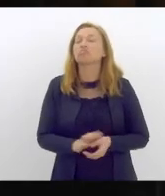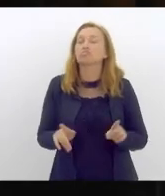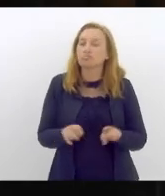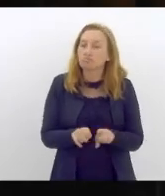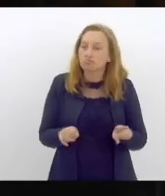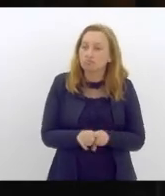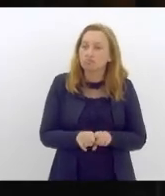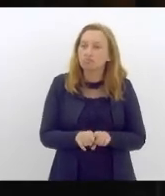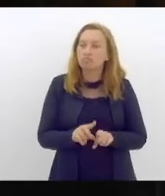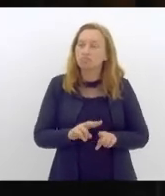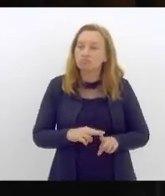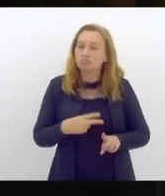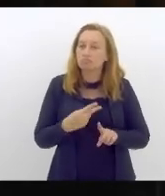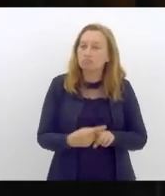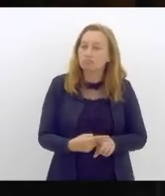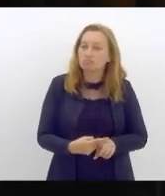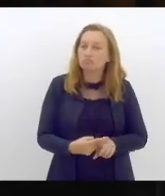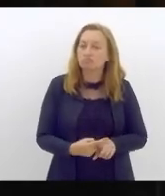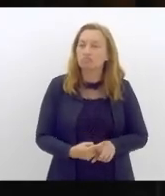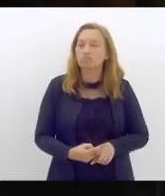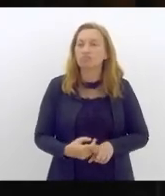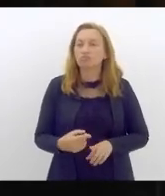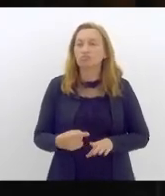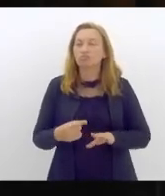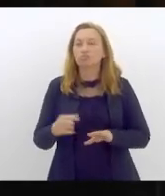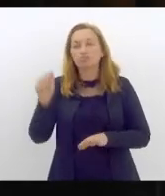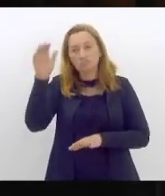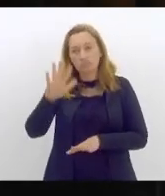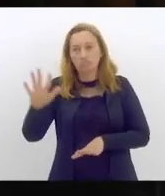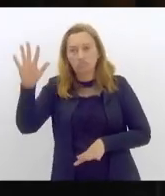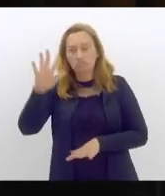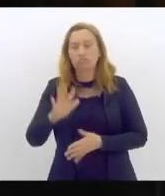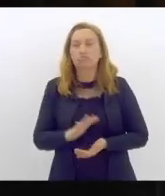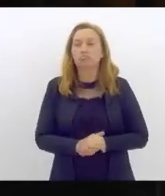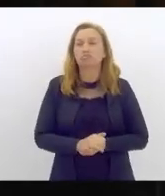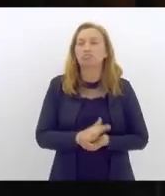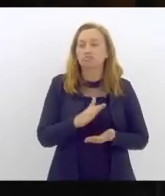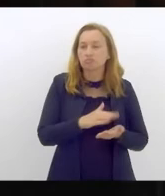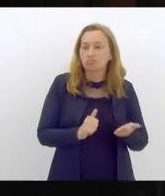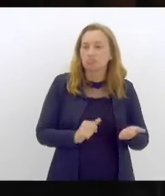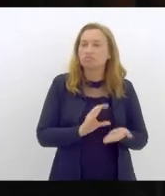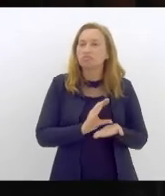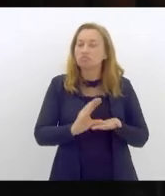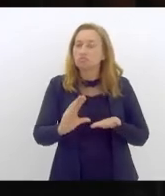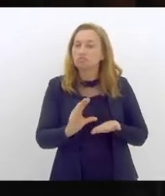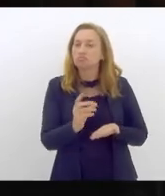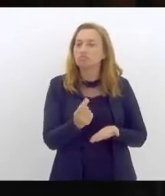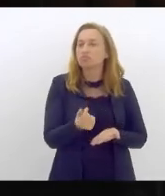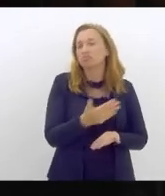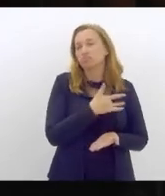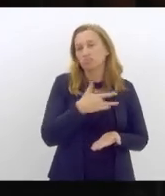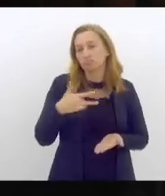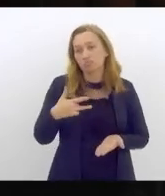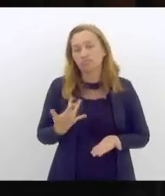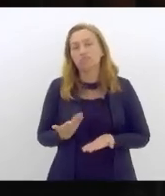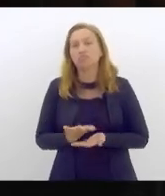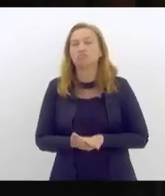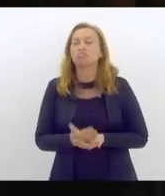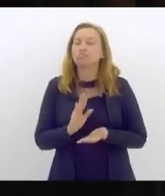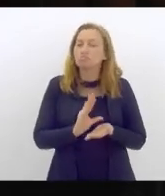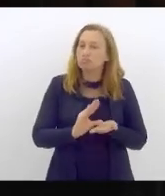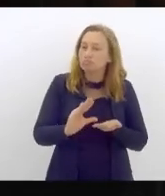replica essa lógica no âmbito nacional e tira recursos da Saúde tira